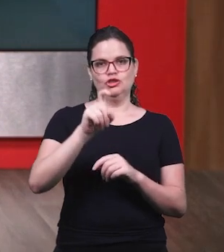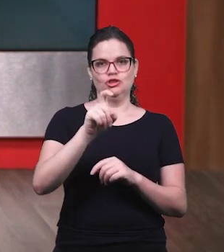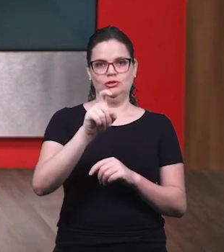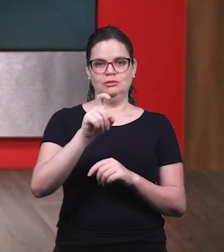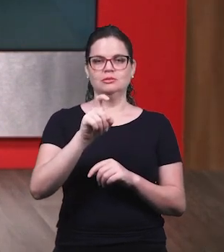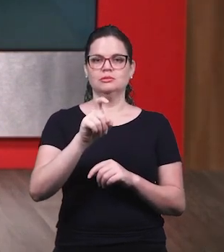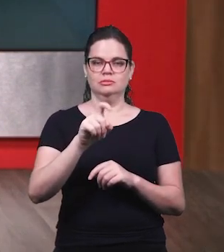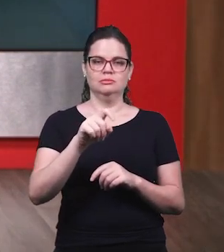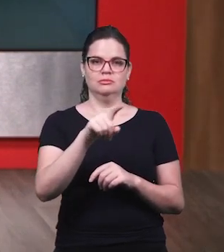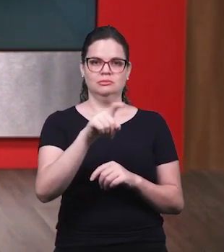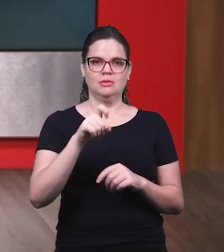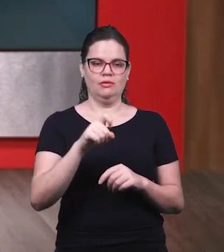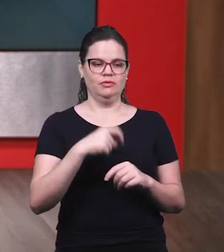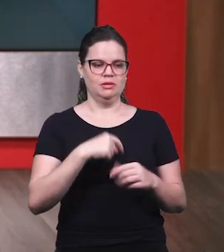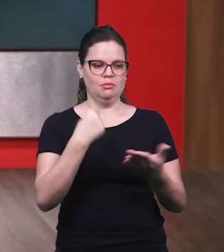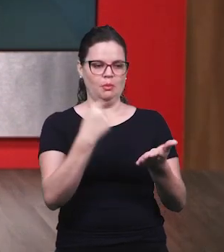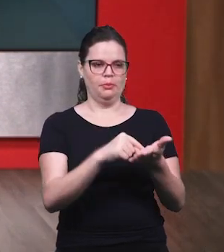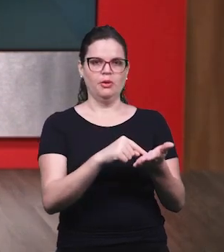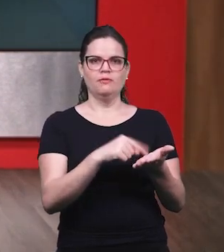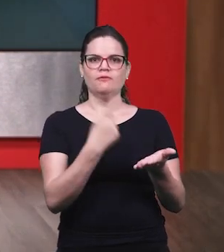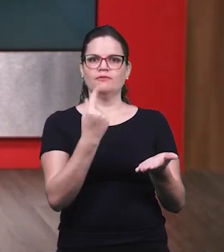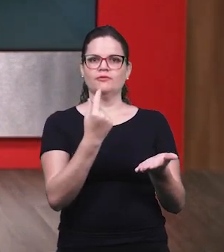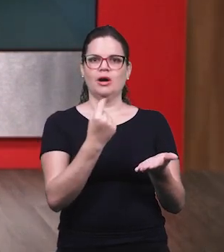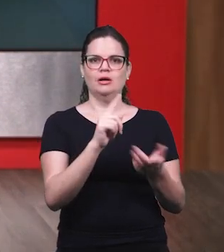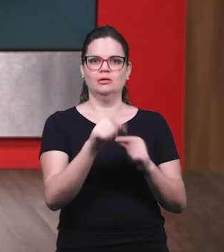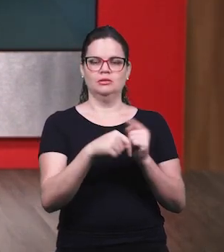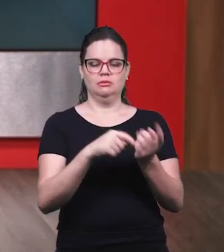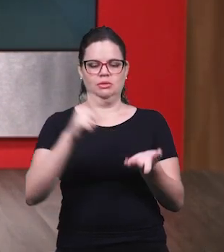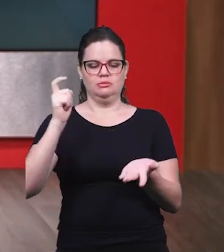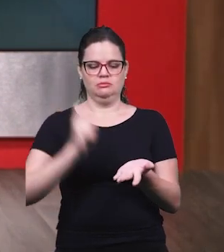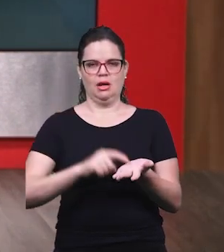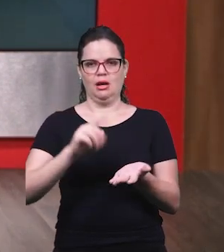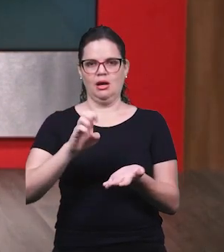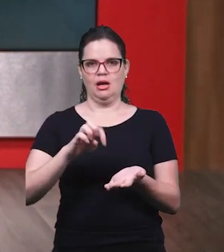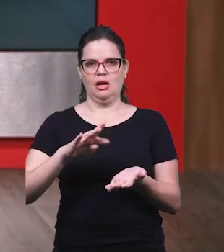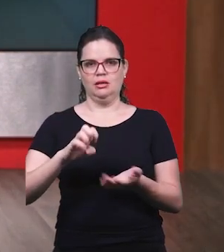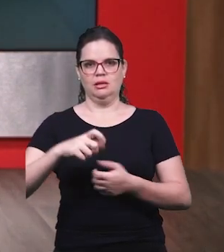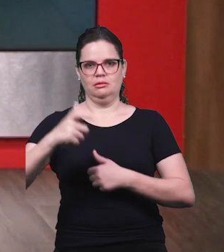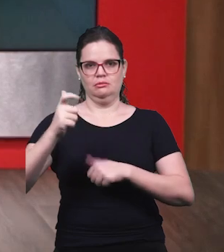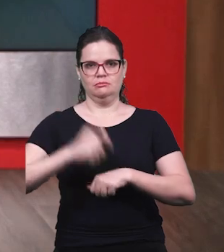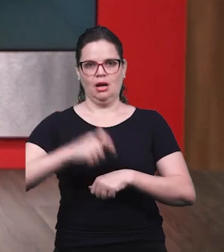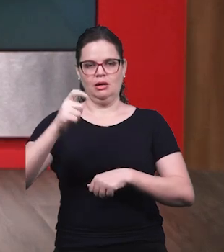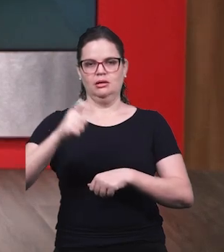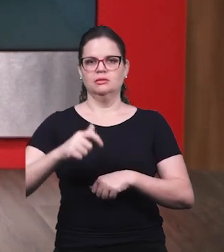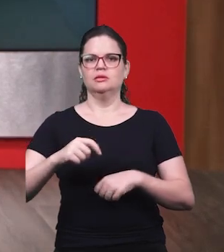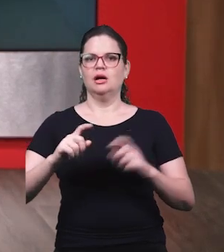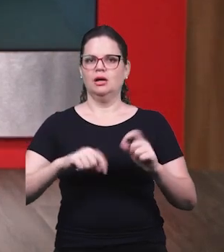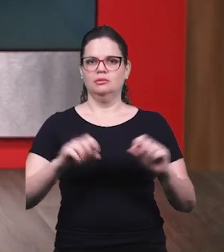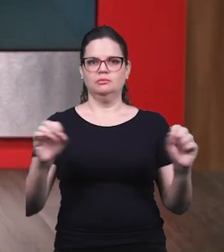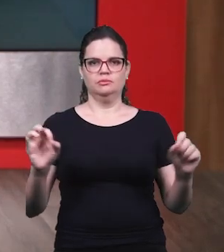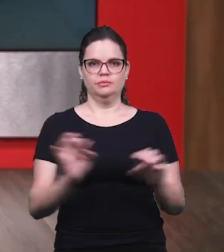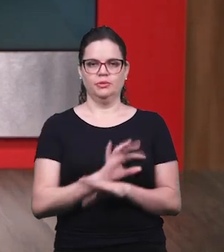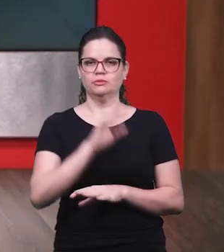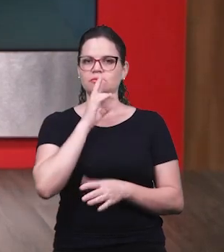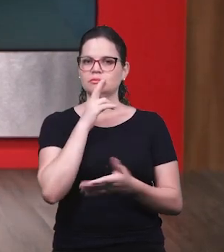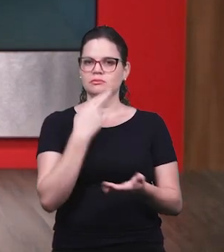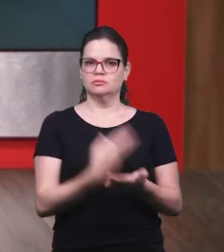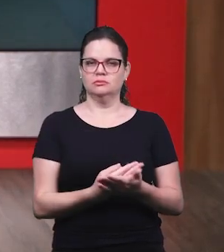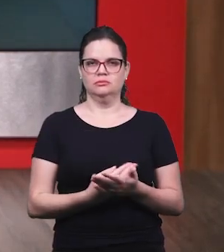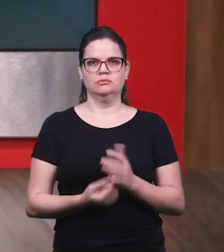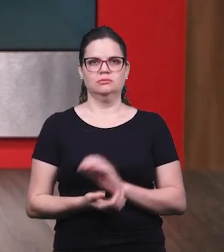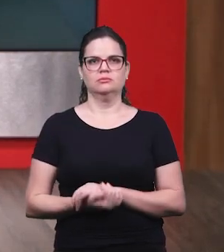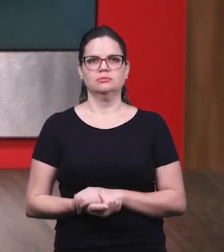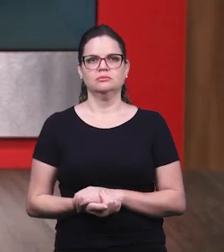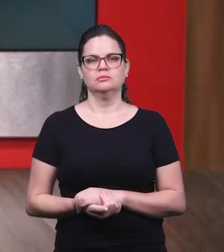dá Enter, depois a potência que você quiser e coloca y elevado a x, já vai dar o valor total,